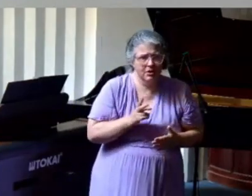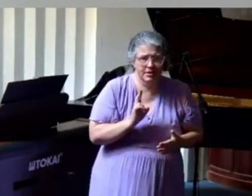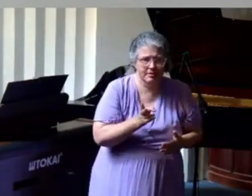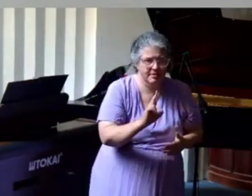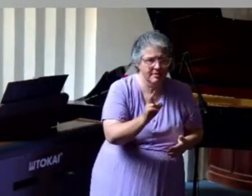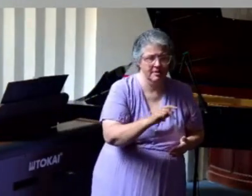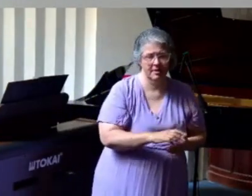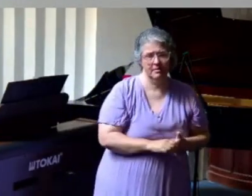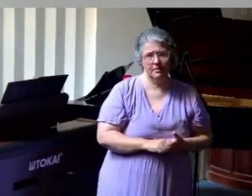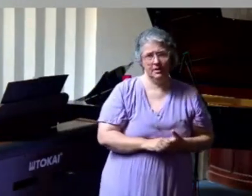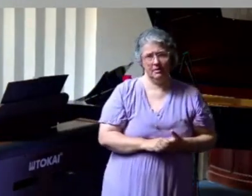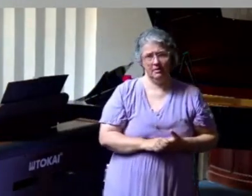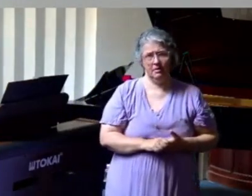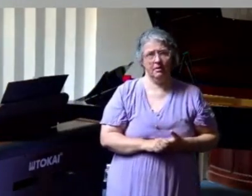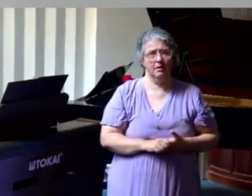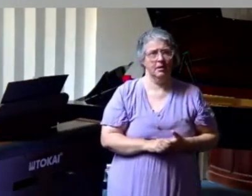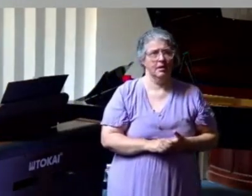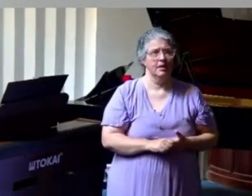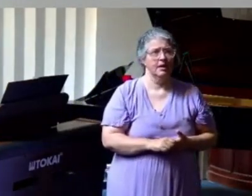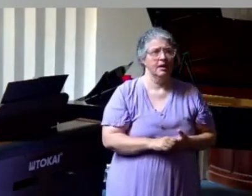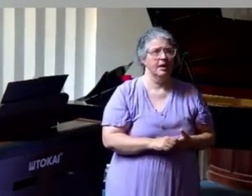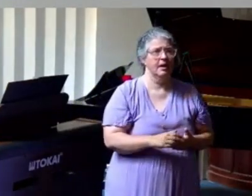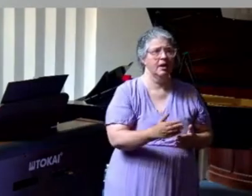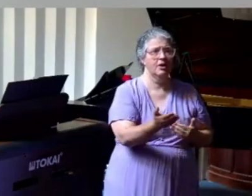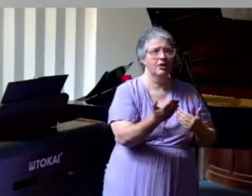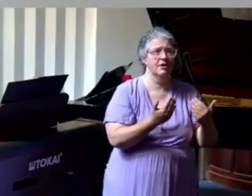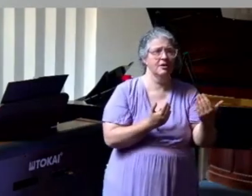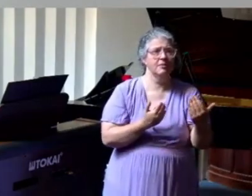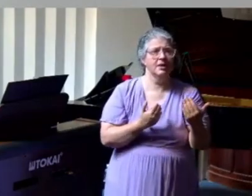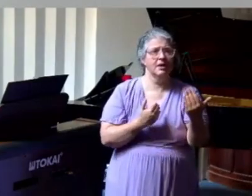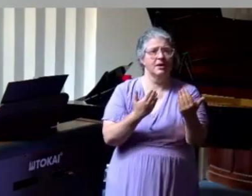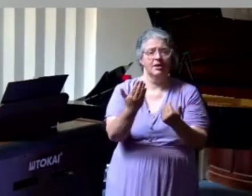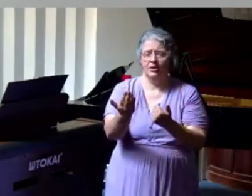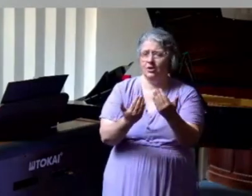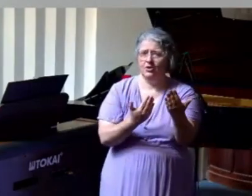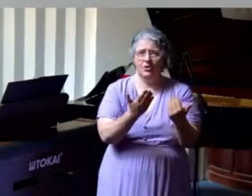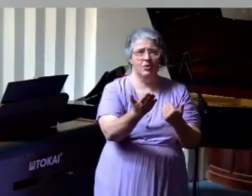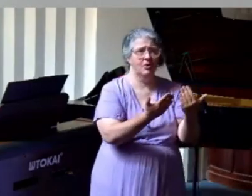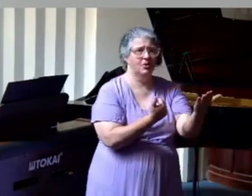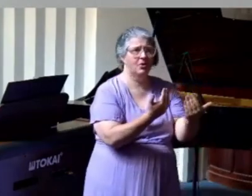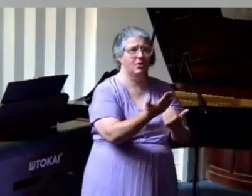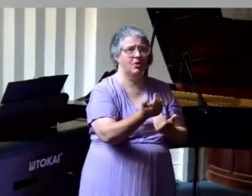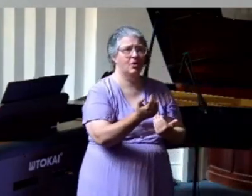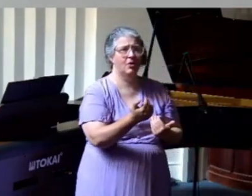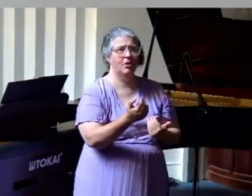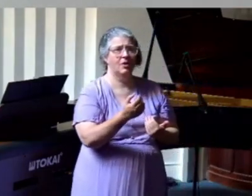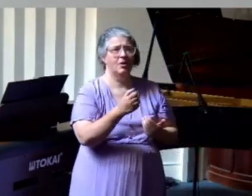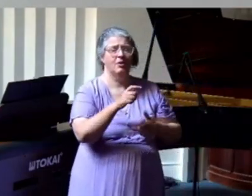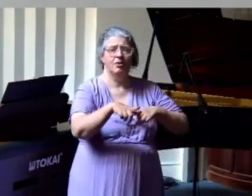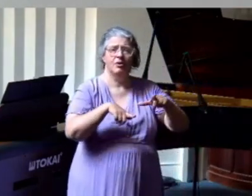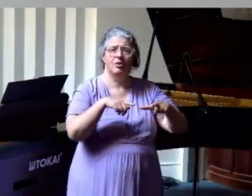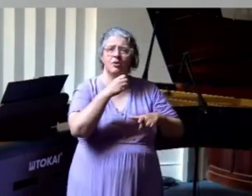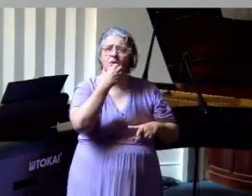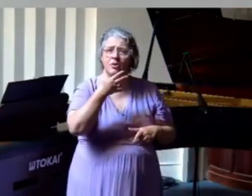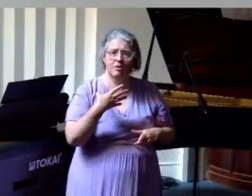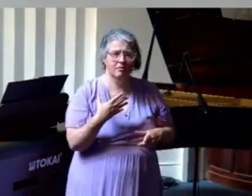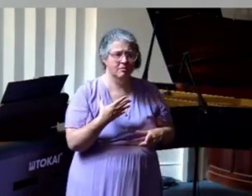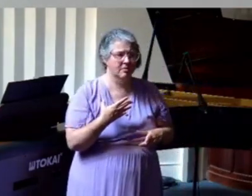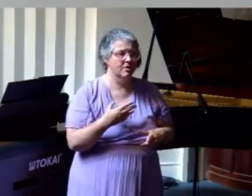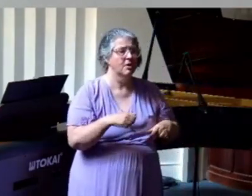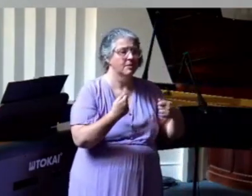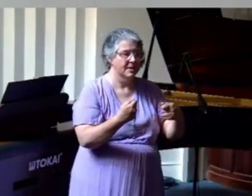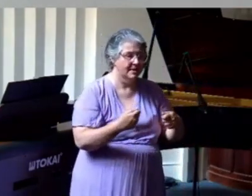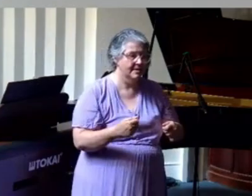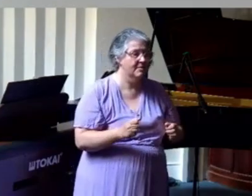diz: consideremo-nos também uns aos outros para nos incentivarmos ao amor e às boas obras, não deixemos de nos congregar.